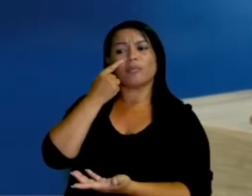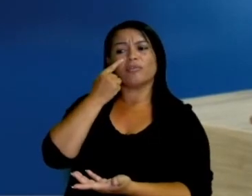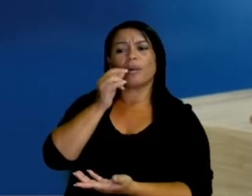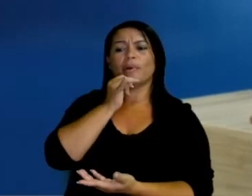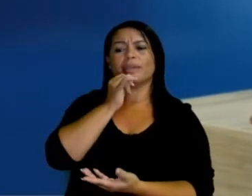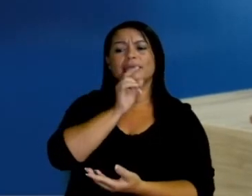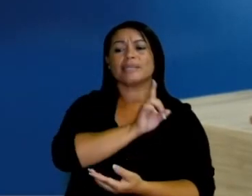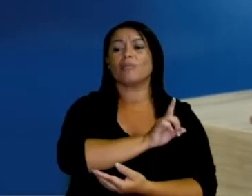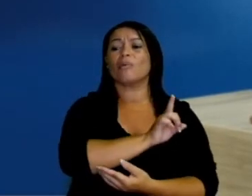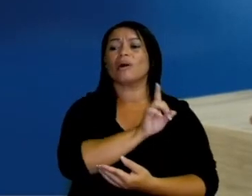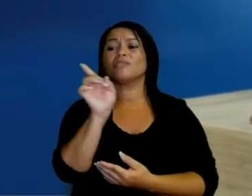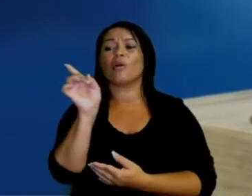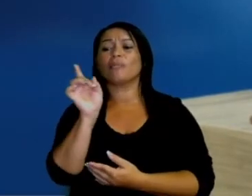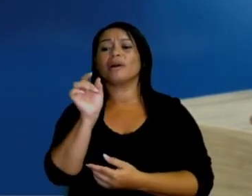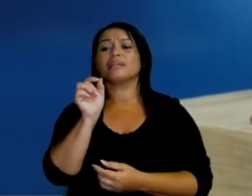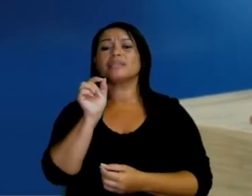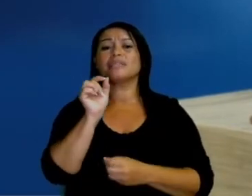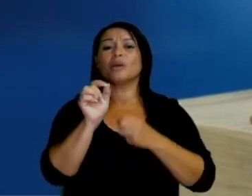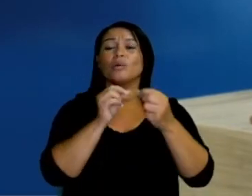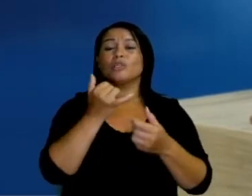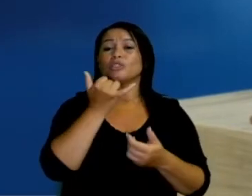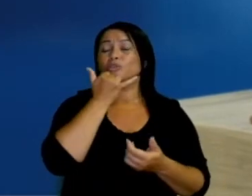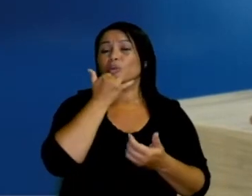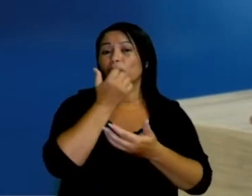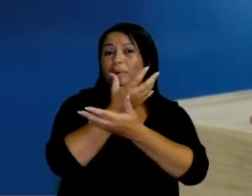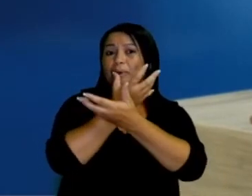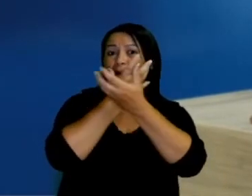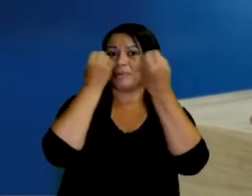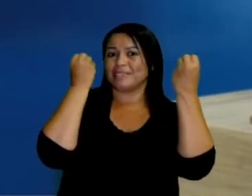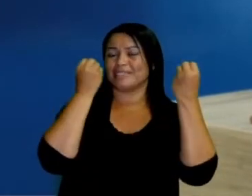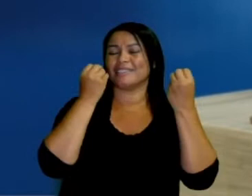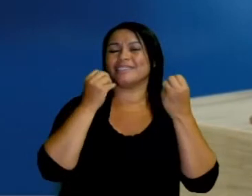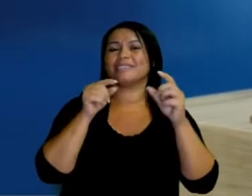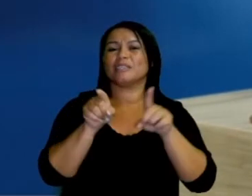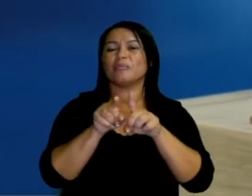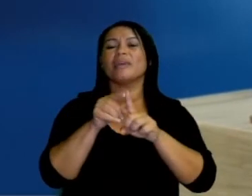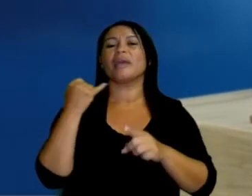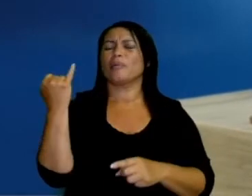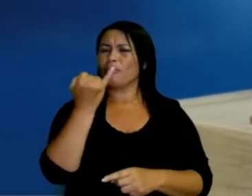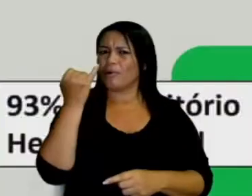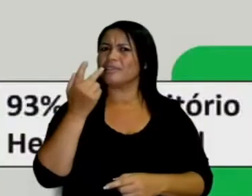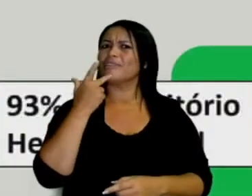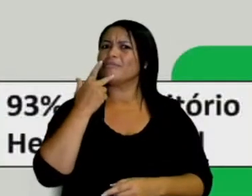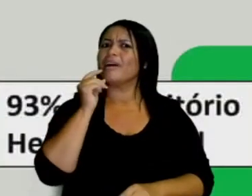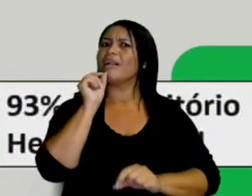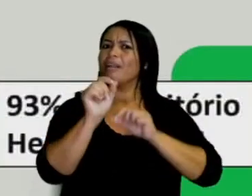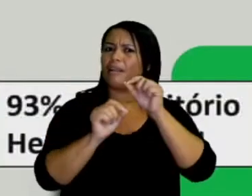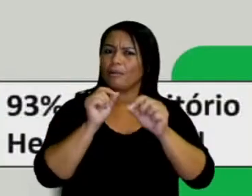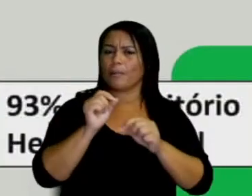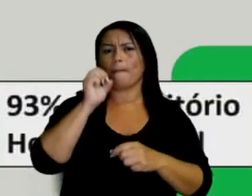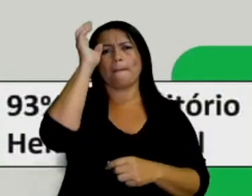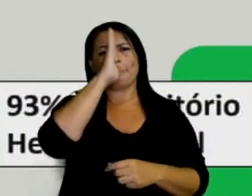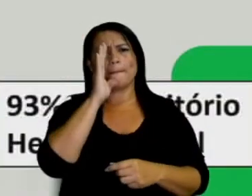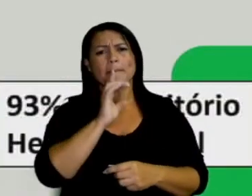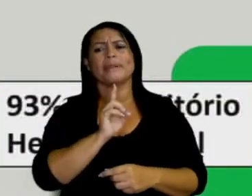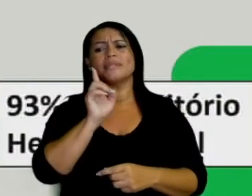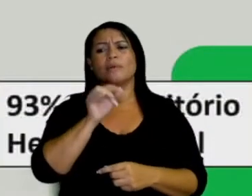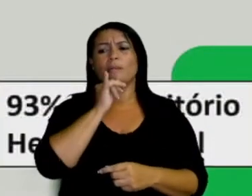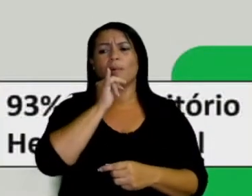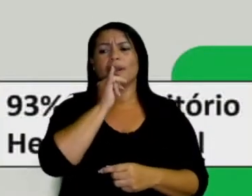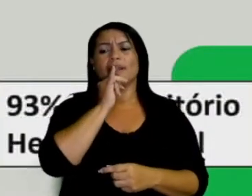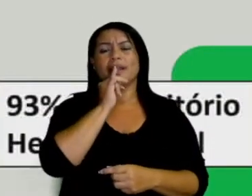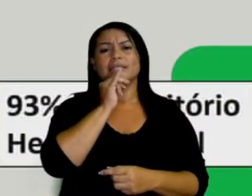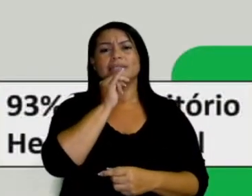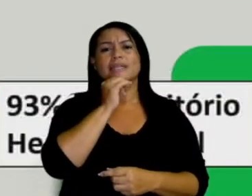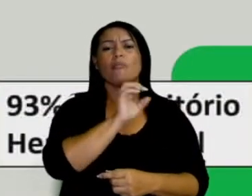Essa informação, desculpa, eu acabei esquecendo. Nesse sentido, é importante também falar o seguinte. Como o Brasil é cortado pela linha do